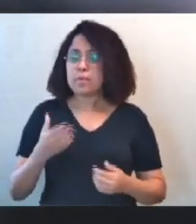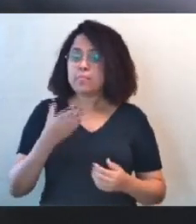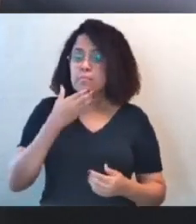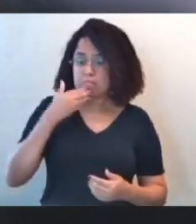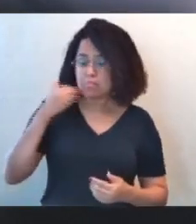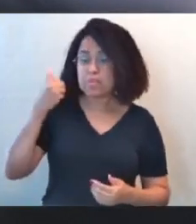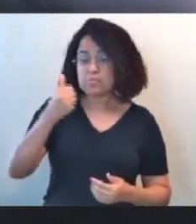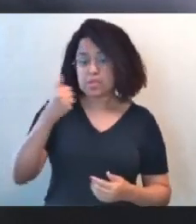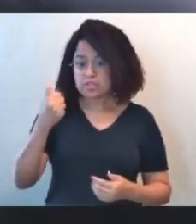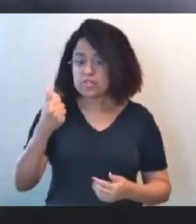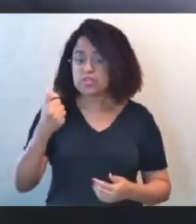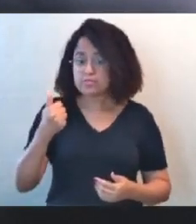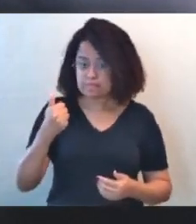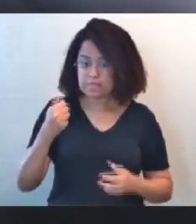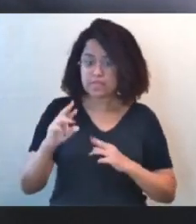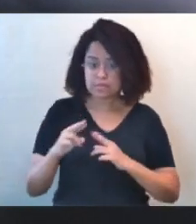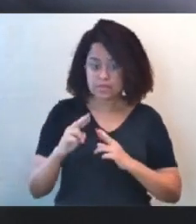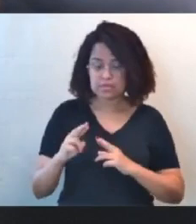melhora.